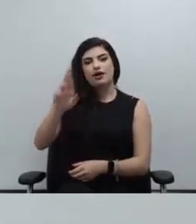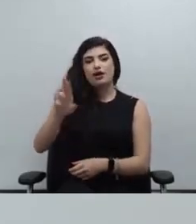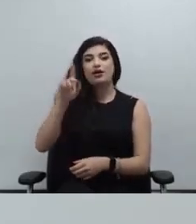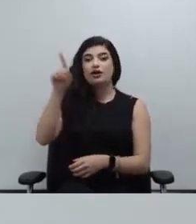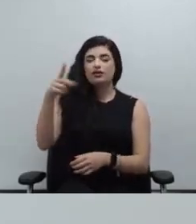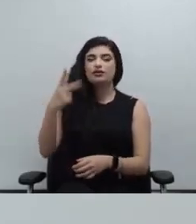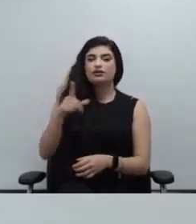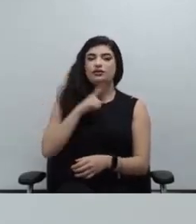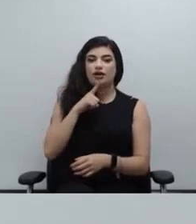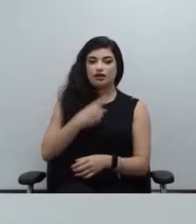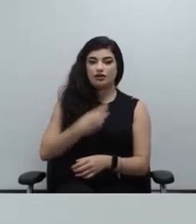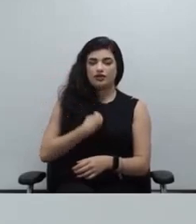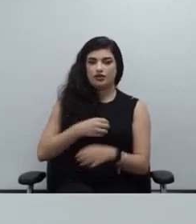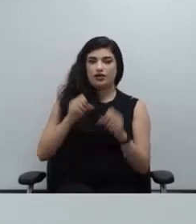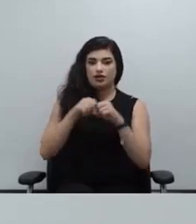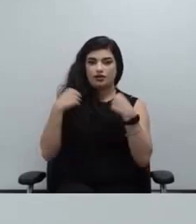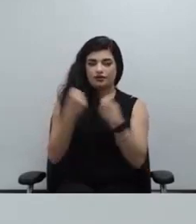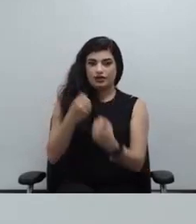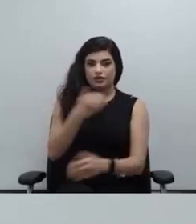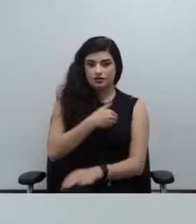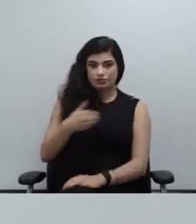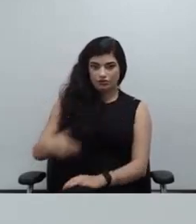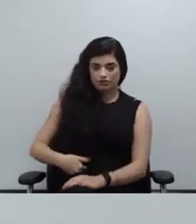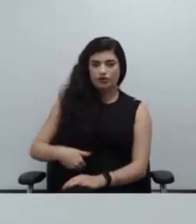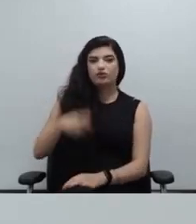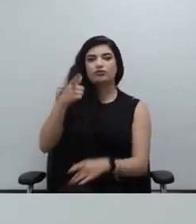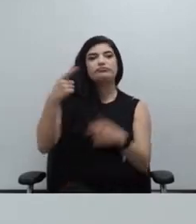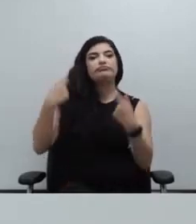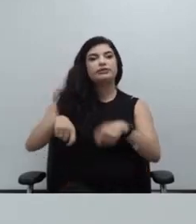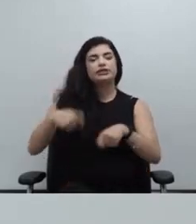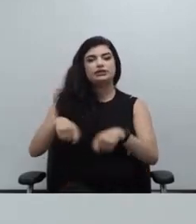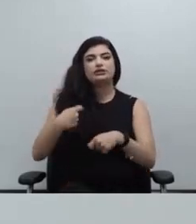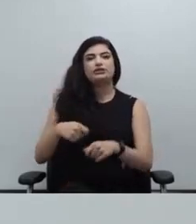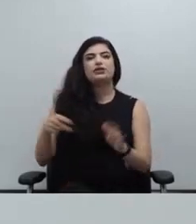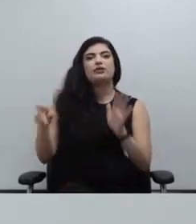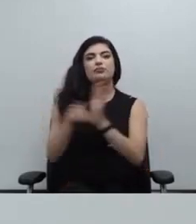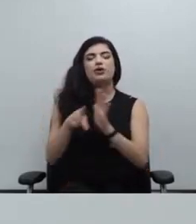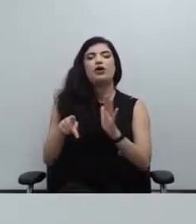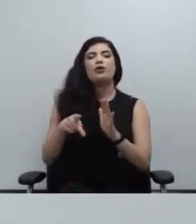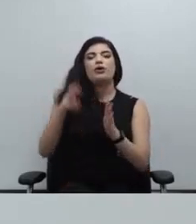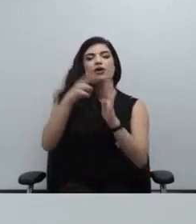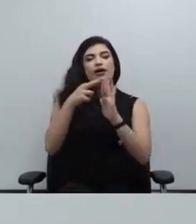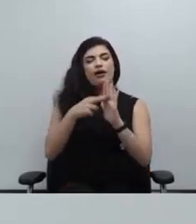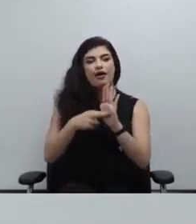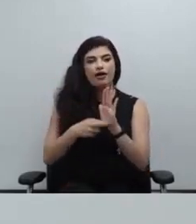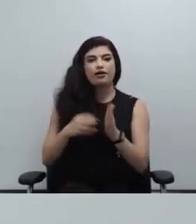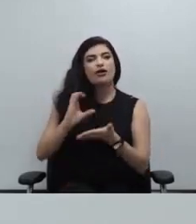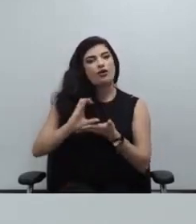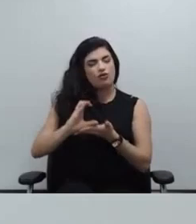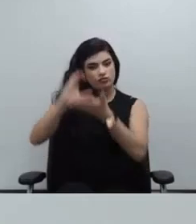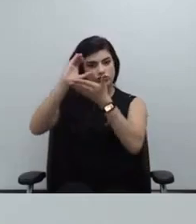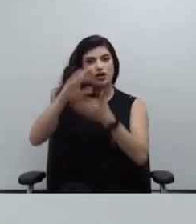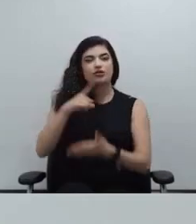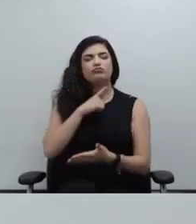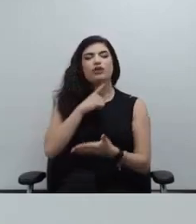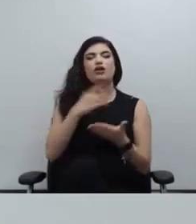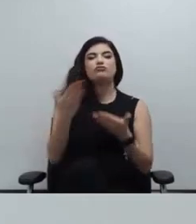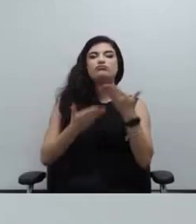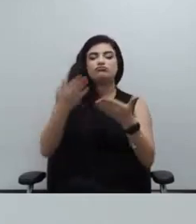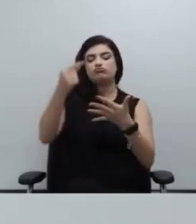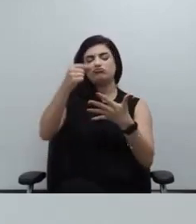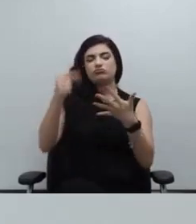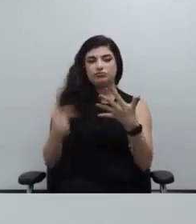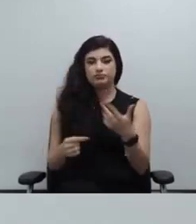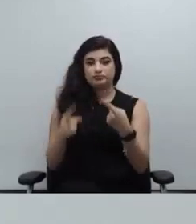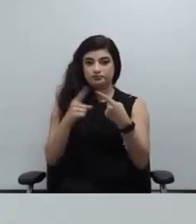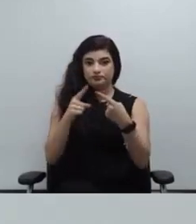manifestação, o ilustre defensor público sustentava a necessidade de alteração de regras regimentais do Conselho, notadamente os seguintes pontos: